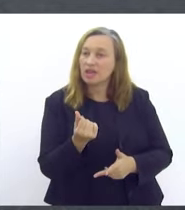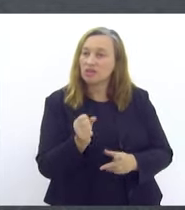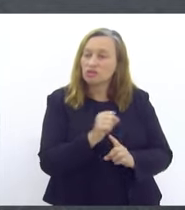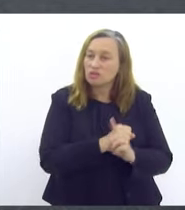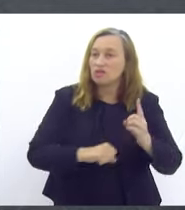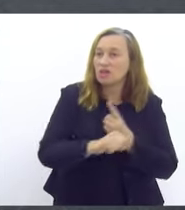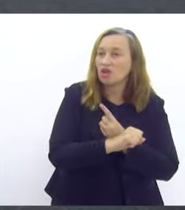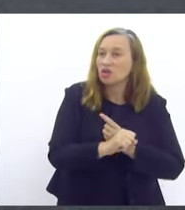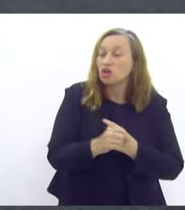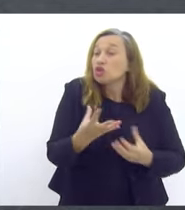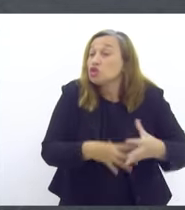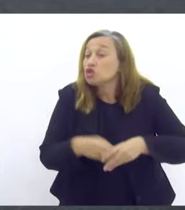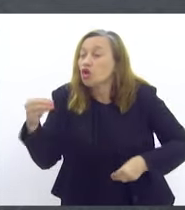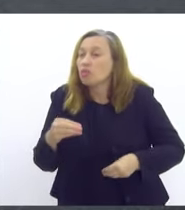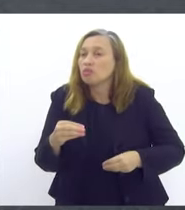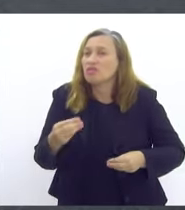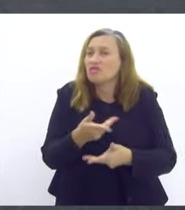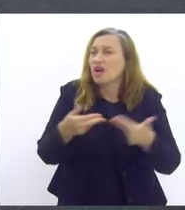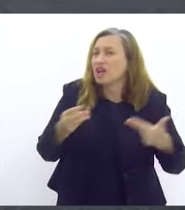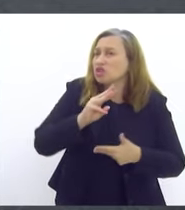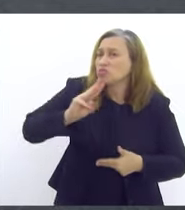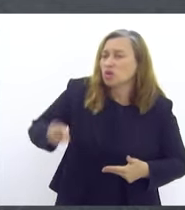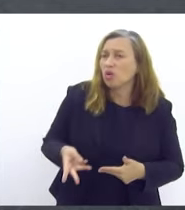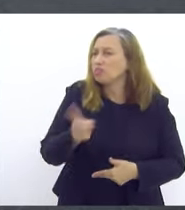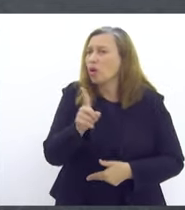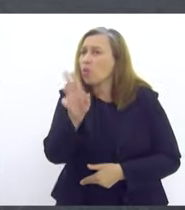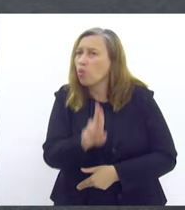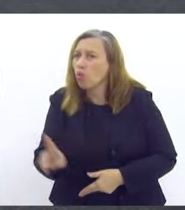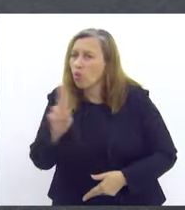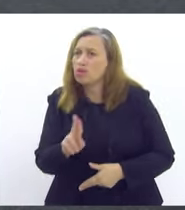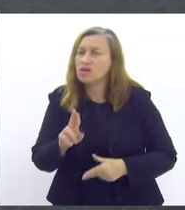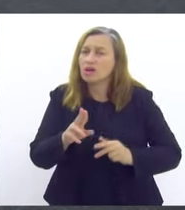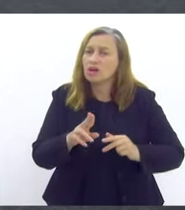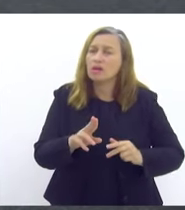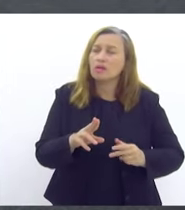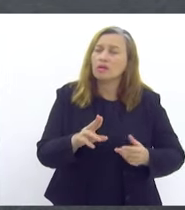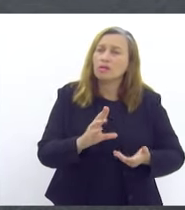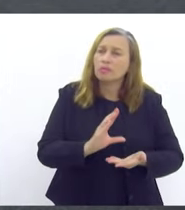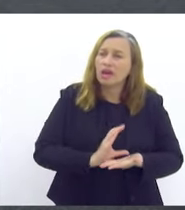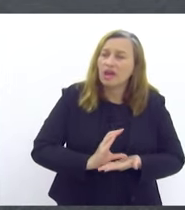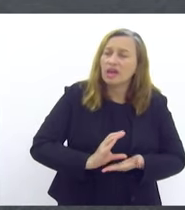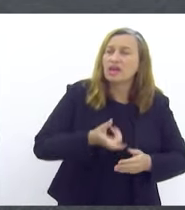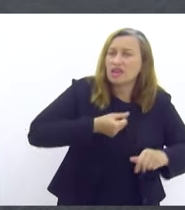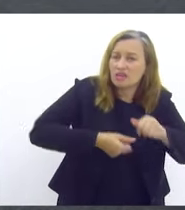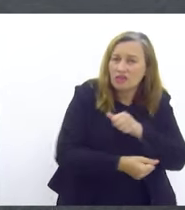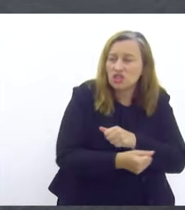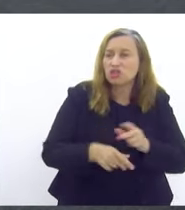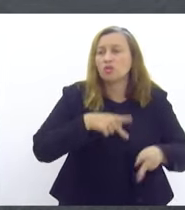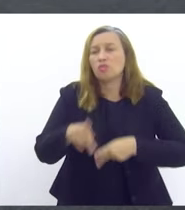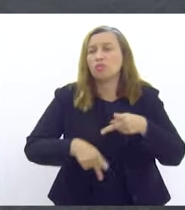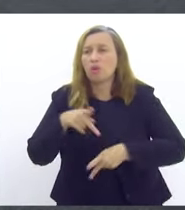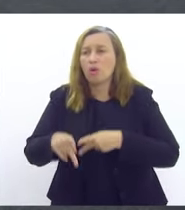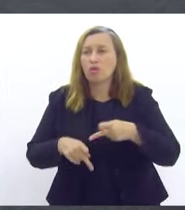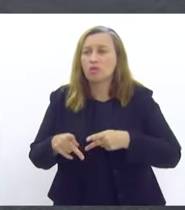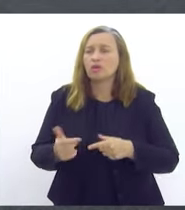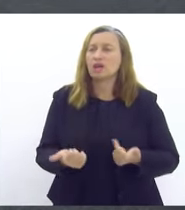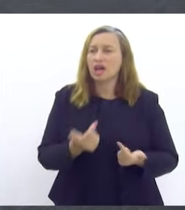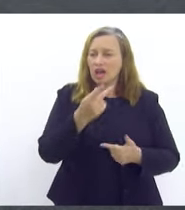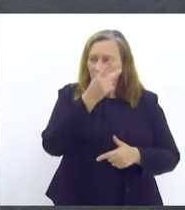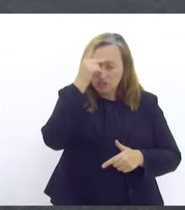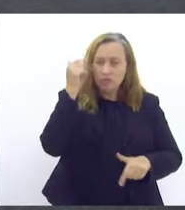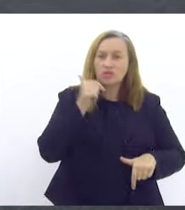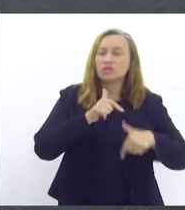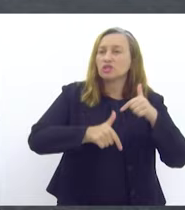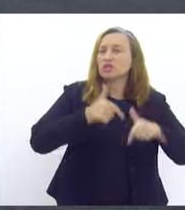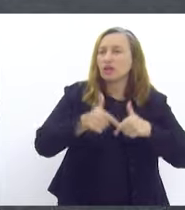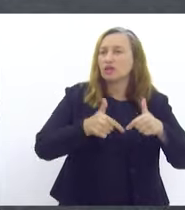dezenas de bilhões, não usa para investir em melhorias para a população, acaba com os trabalhadores que estão vinculados a essa